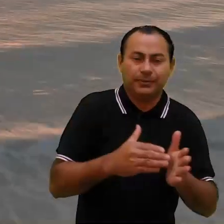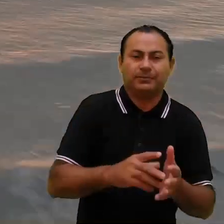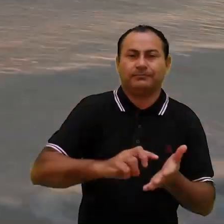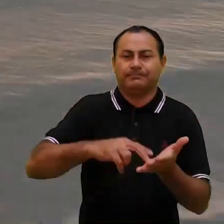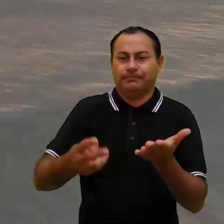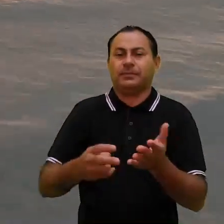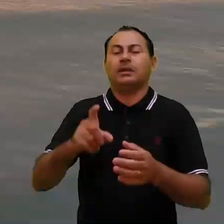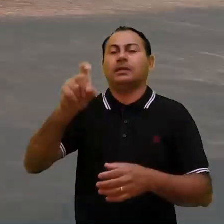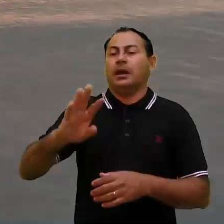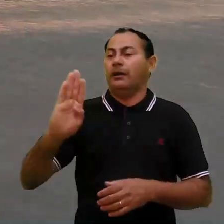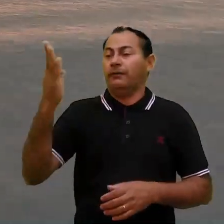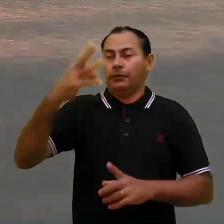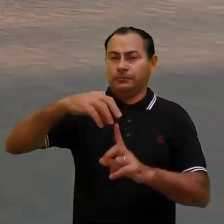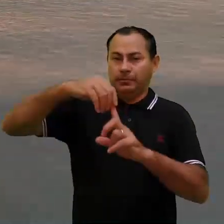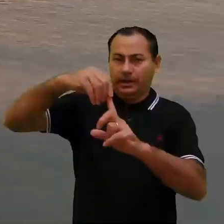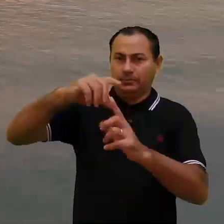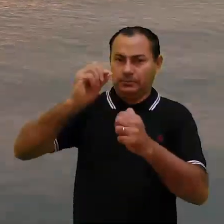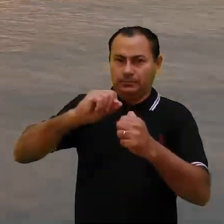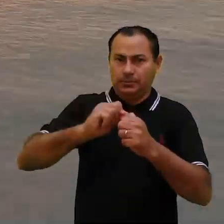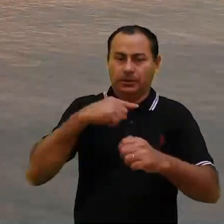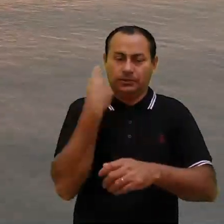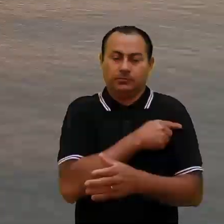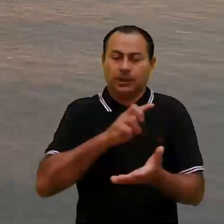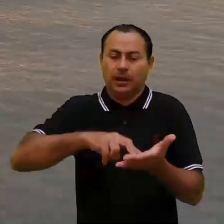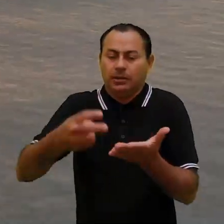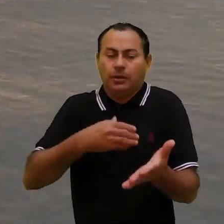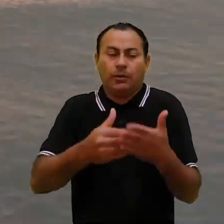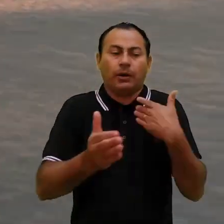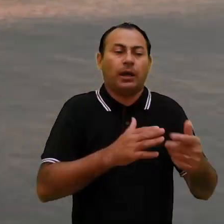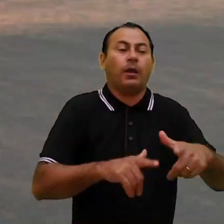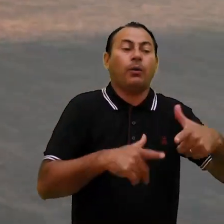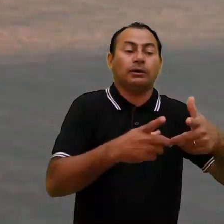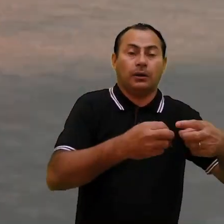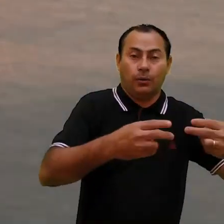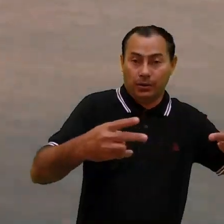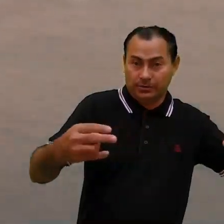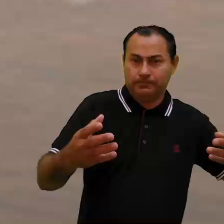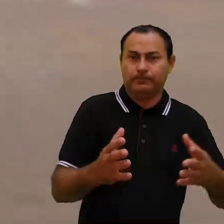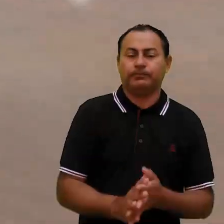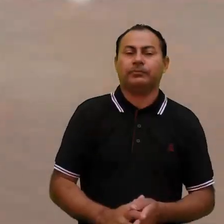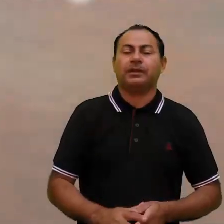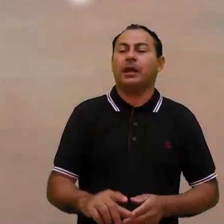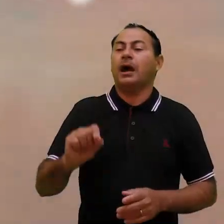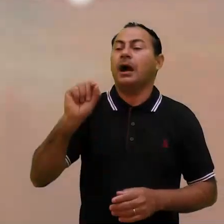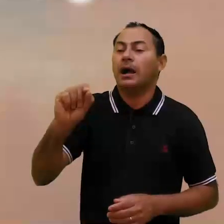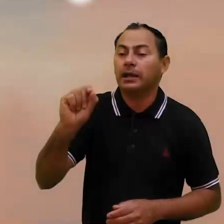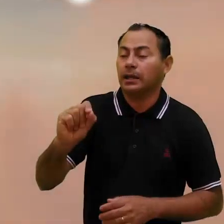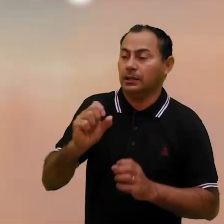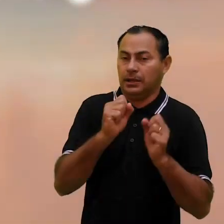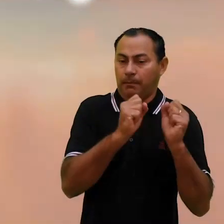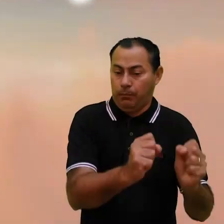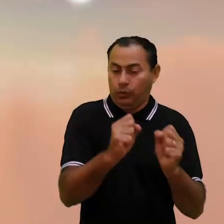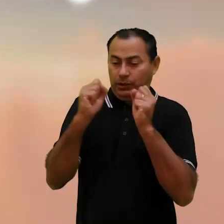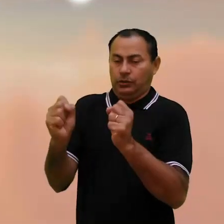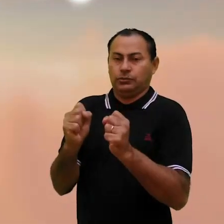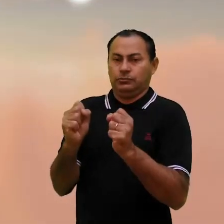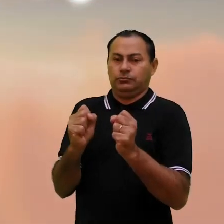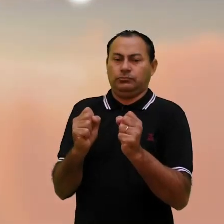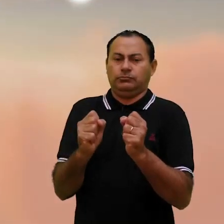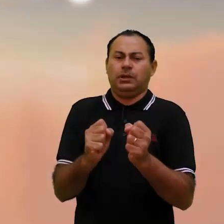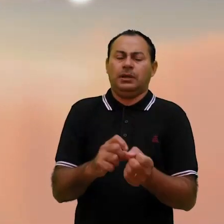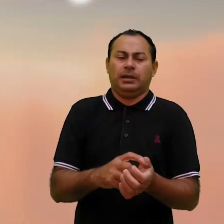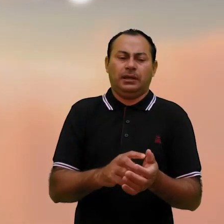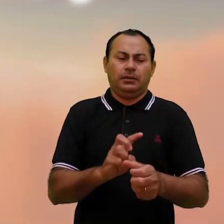quer sejam os falsos mestres que nos façam tropeçar ou qualquer outra coisa. aquele que é poderoso para impedir-os